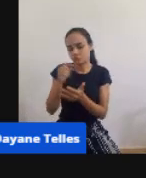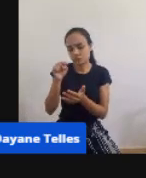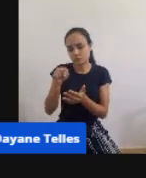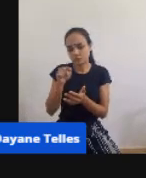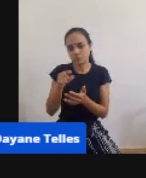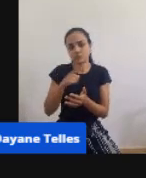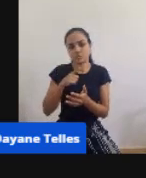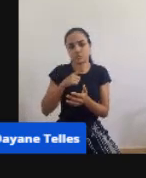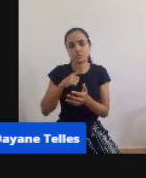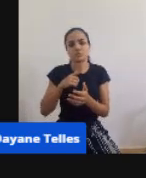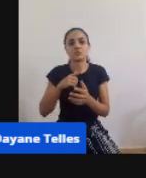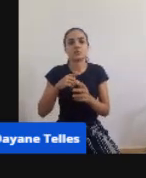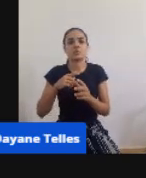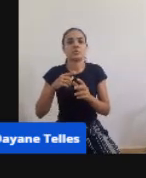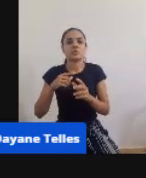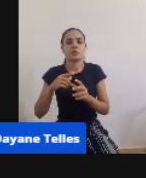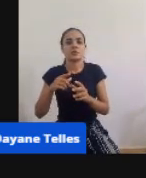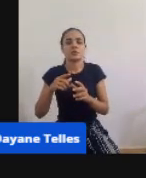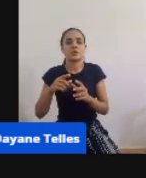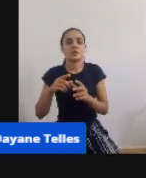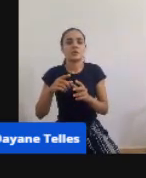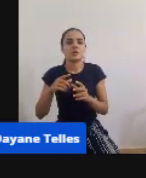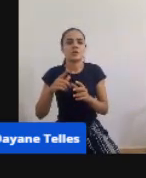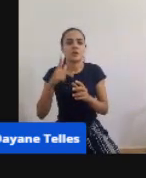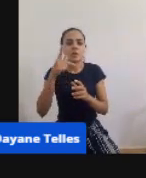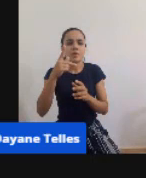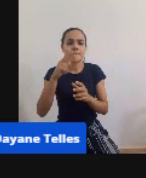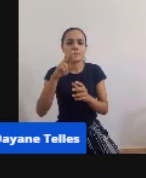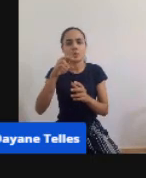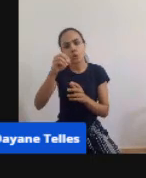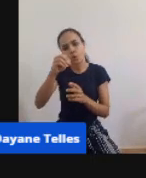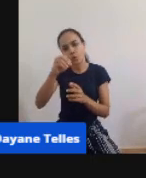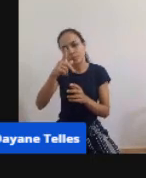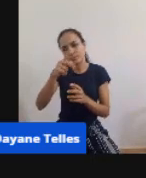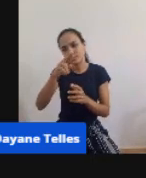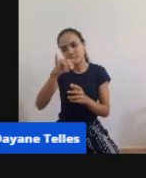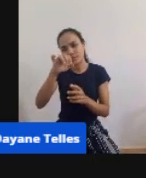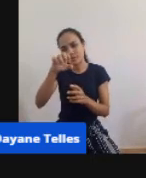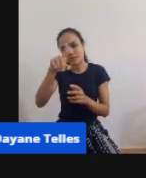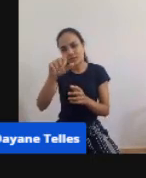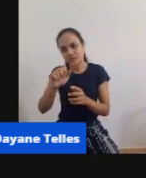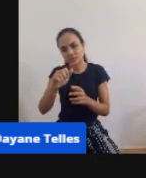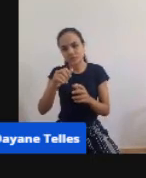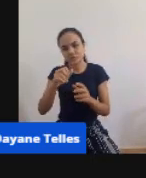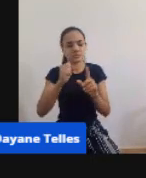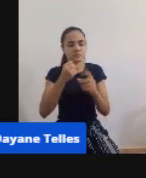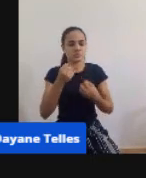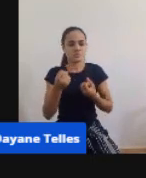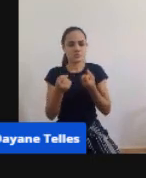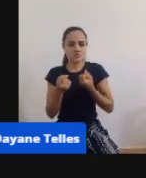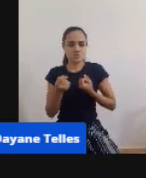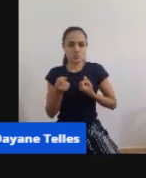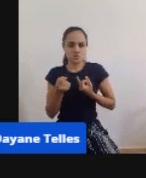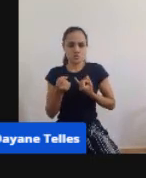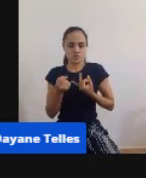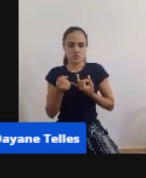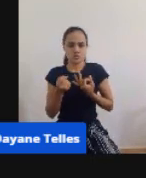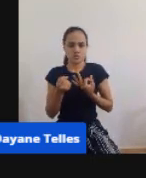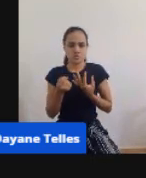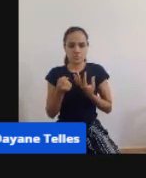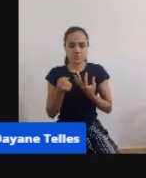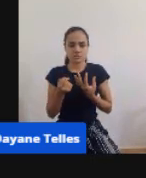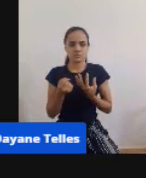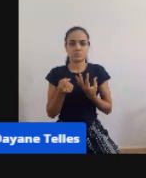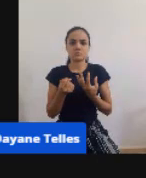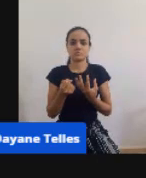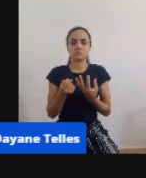já temos um indicativo de como o professor pode pensar o planejamento dessa aula, ou seja, como que ele